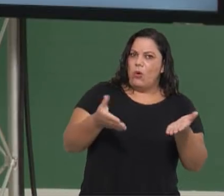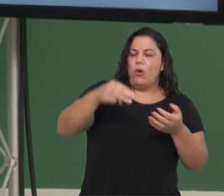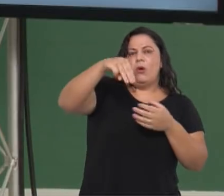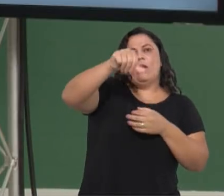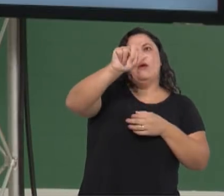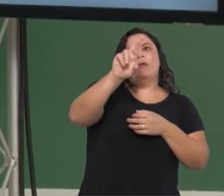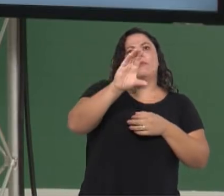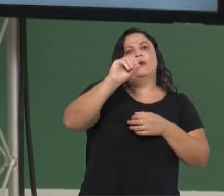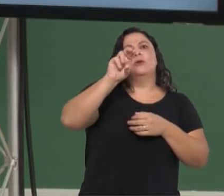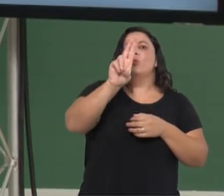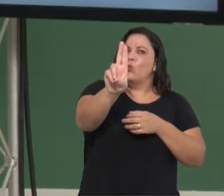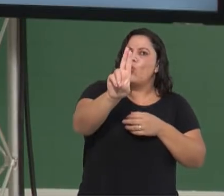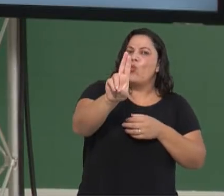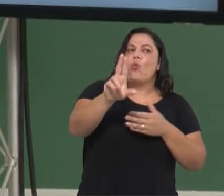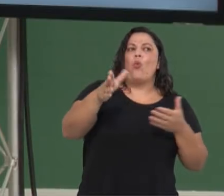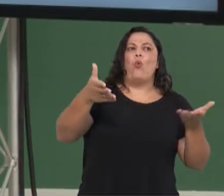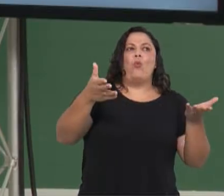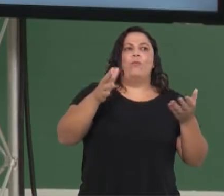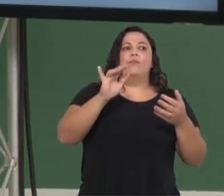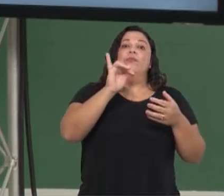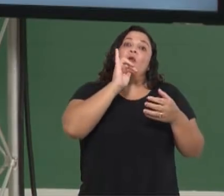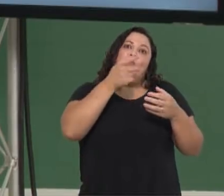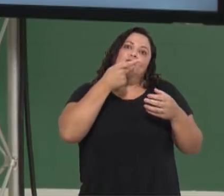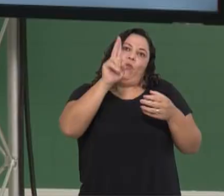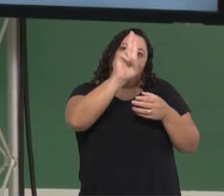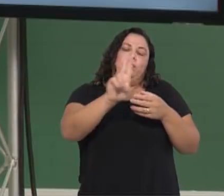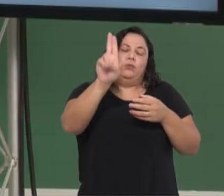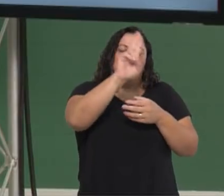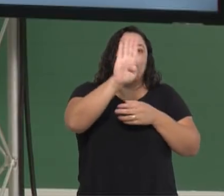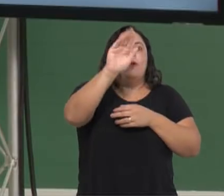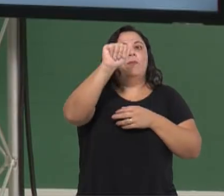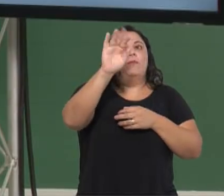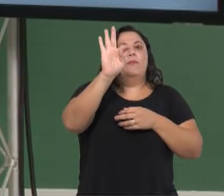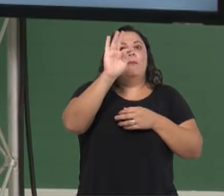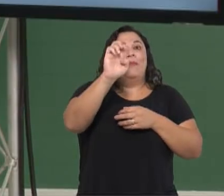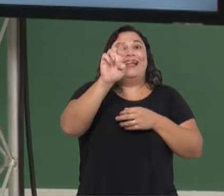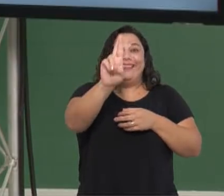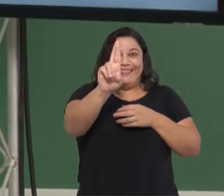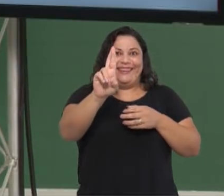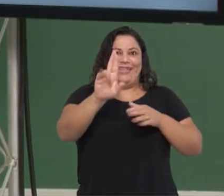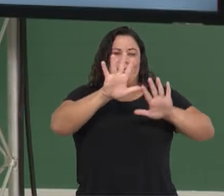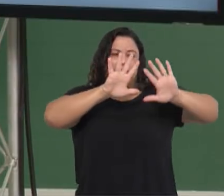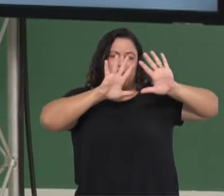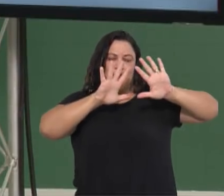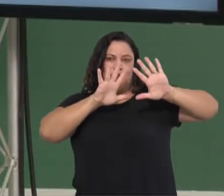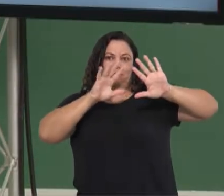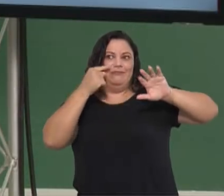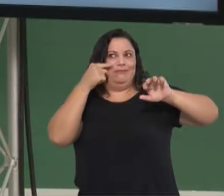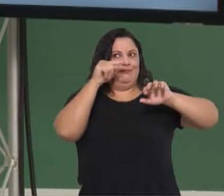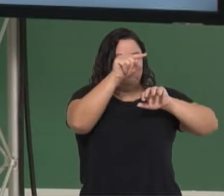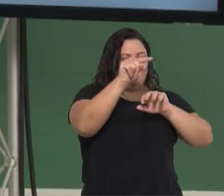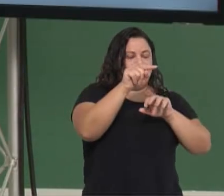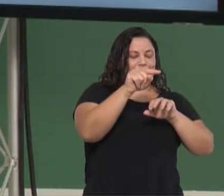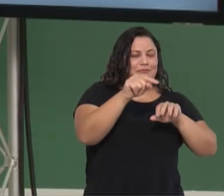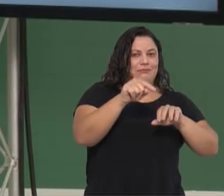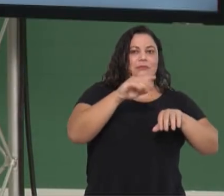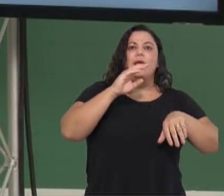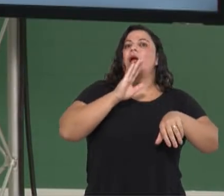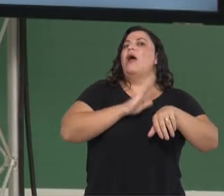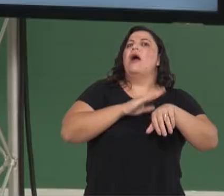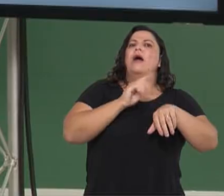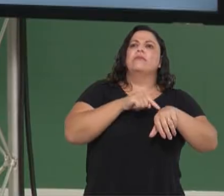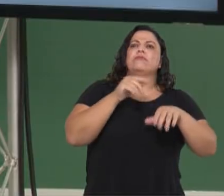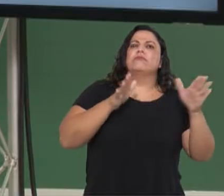bater, vou usar o bater assim, fica estranho, já retomamos ele. Isso indica que há um tempo para o verbo.